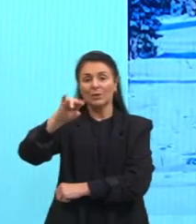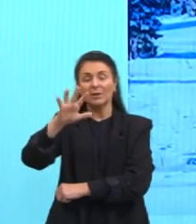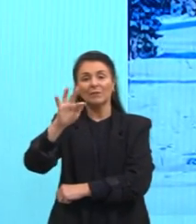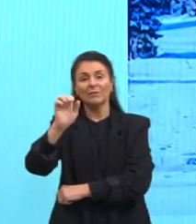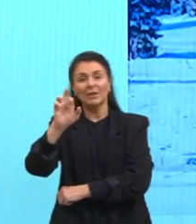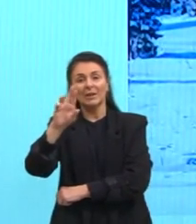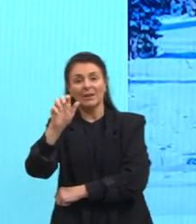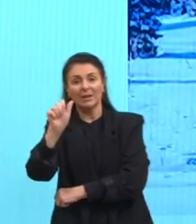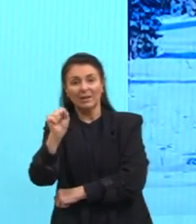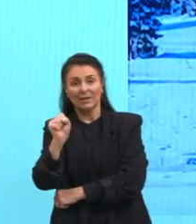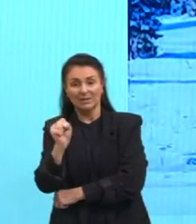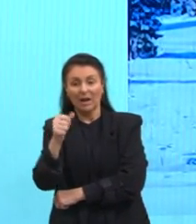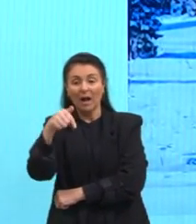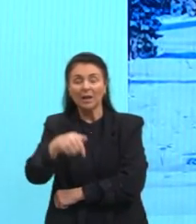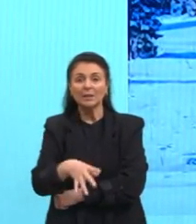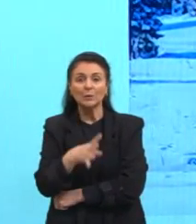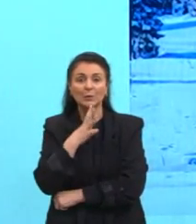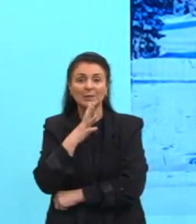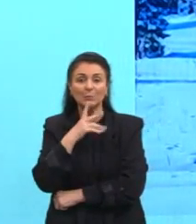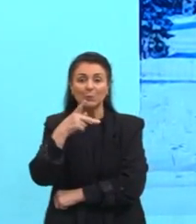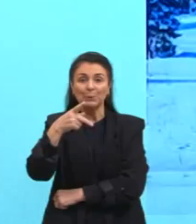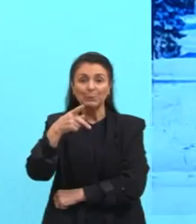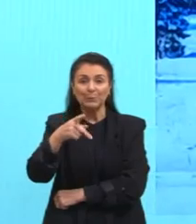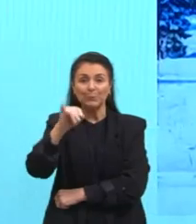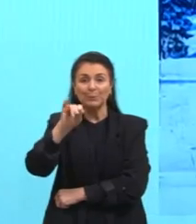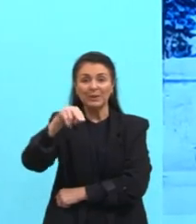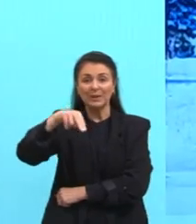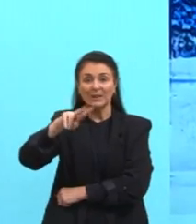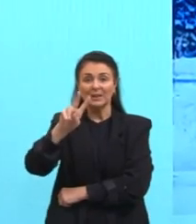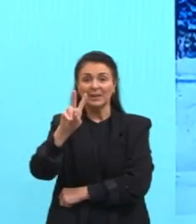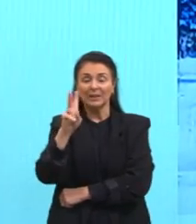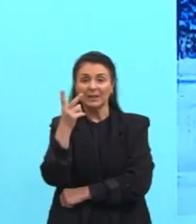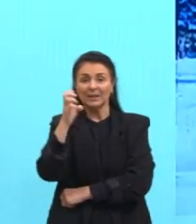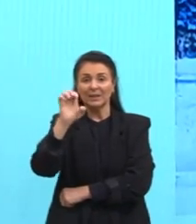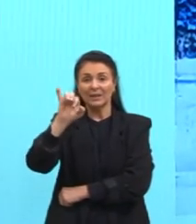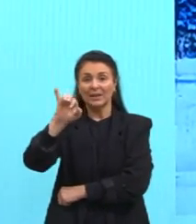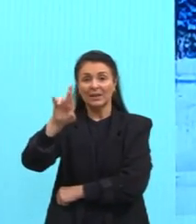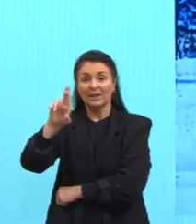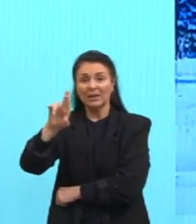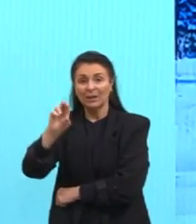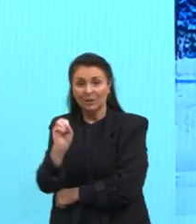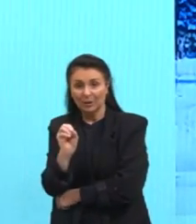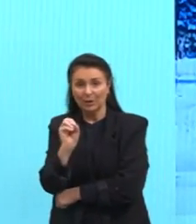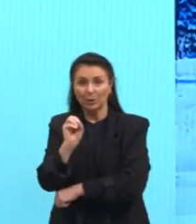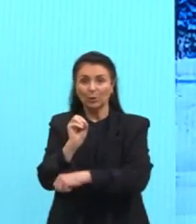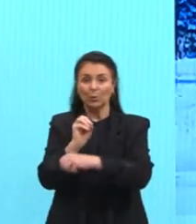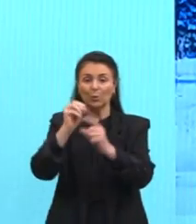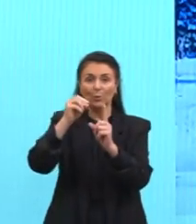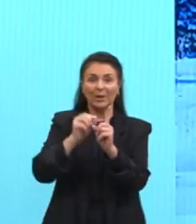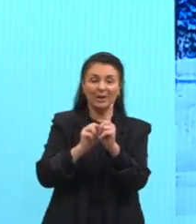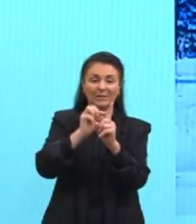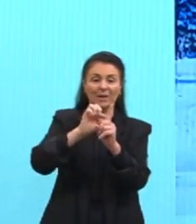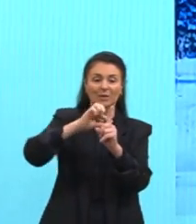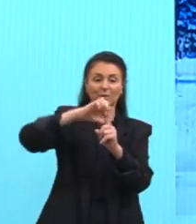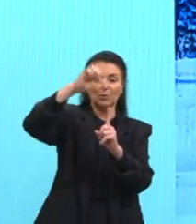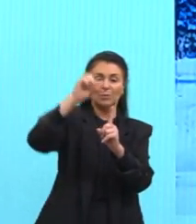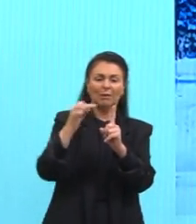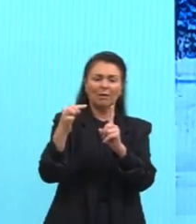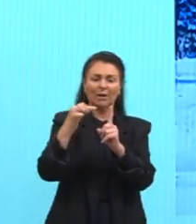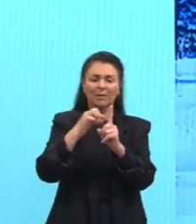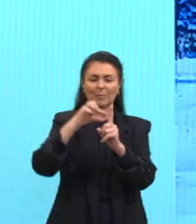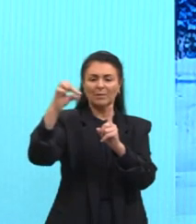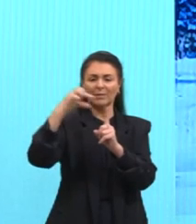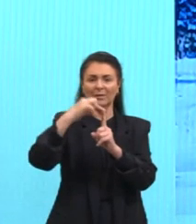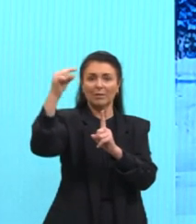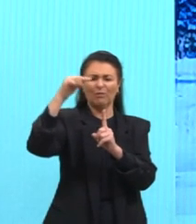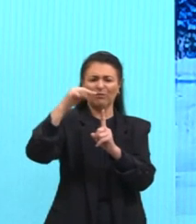os Pinheiros agulha Celso Pinheiro São coníferas né Ah tu vai ter então abstratos Neto vai ter essas essas a 5